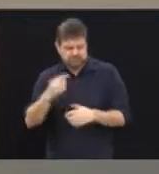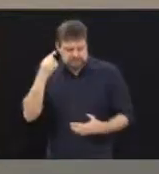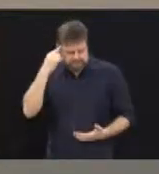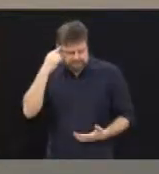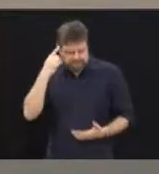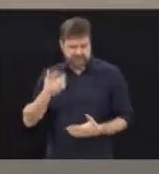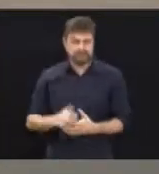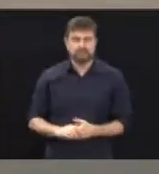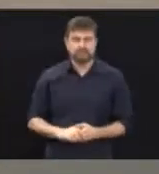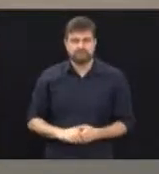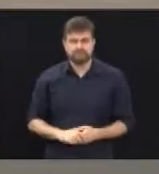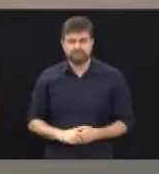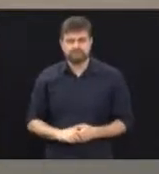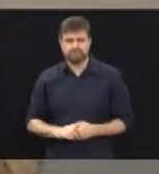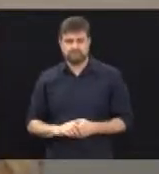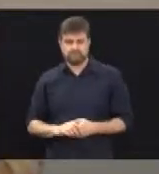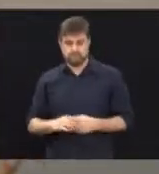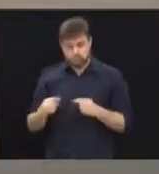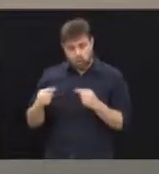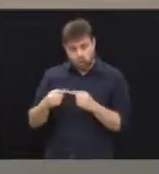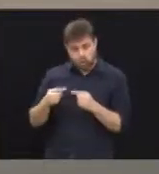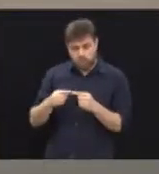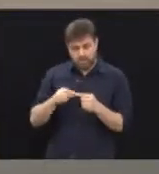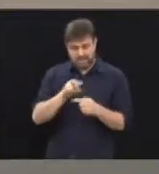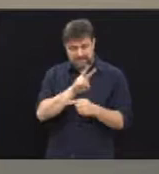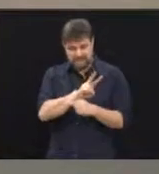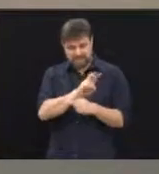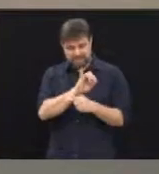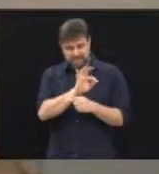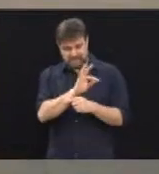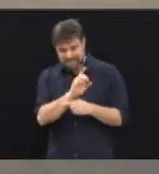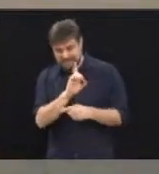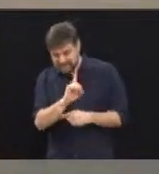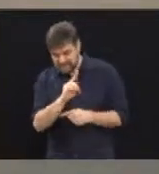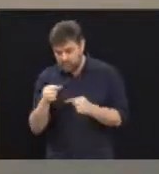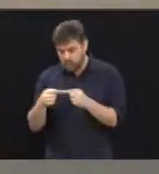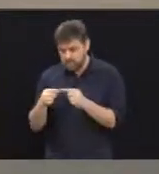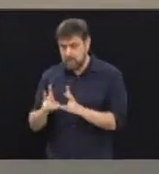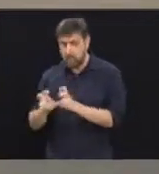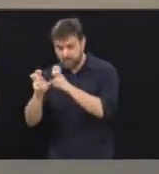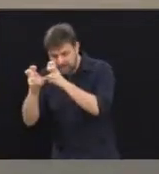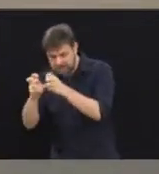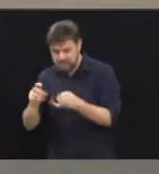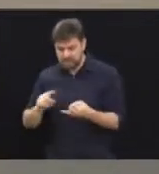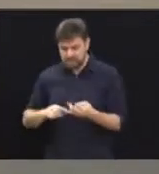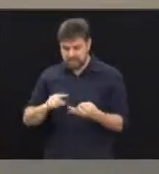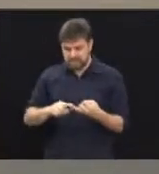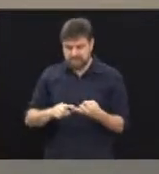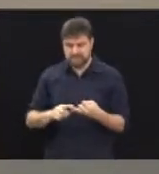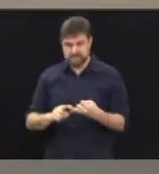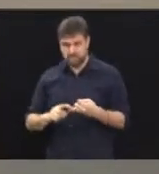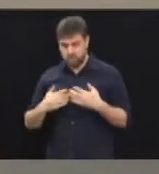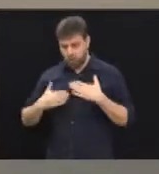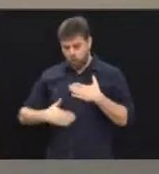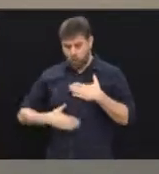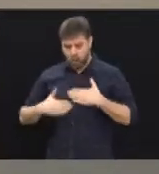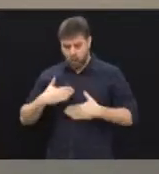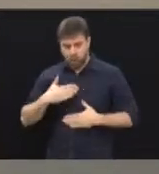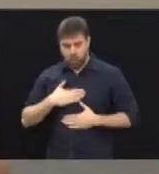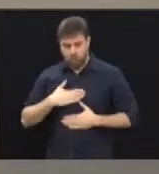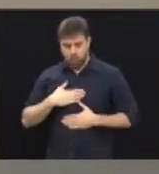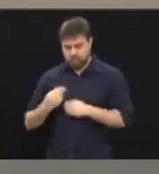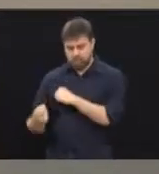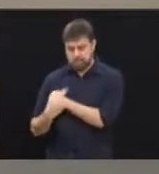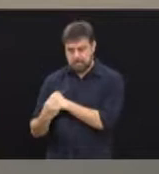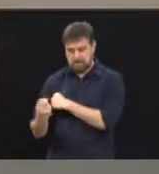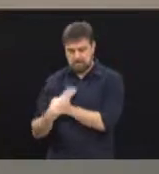estudado em a relação da vitamina D com o câncer, a relação da vitamina D com doenças imunológicas, mas ainda